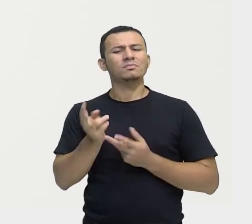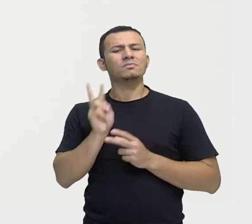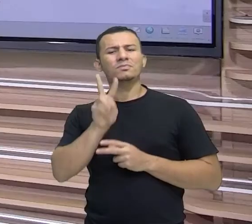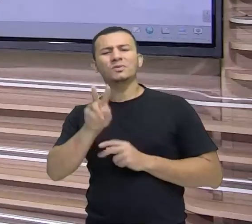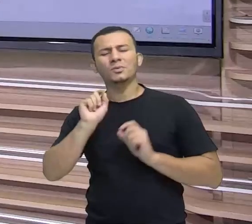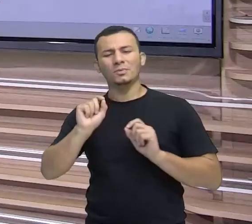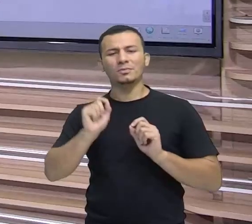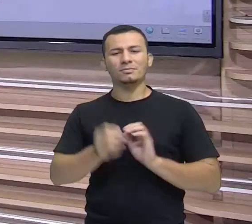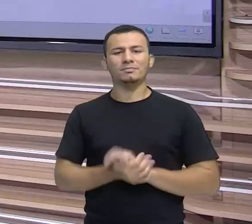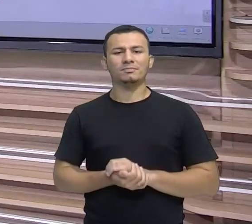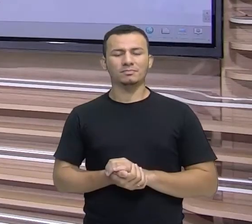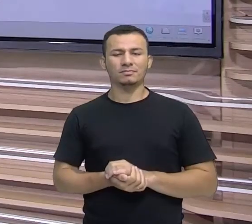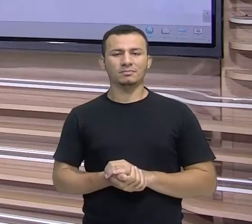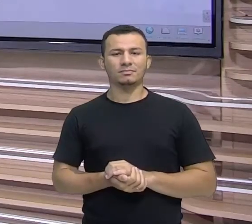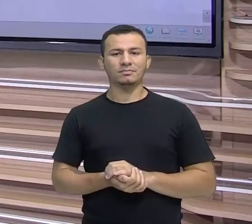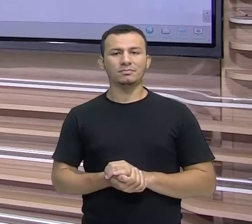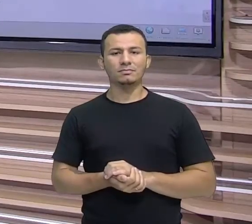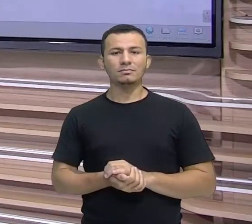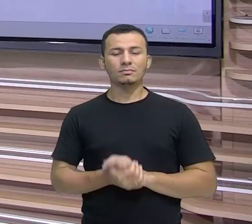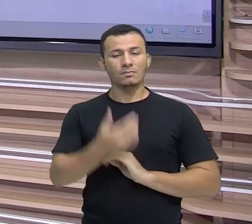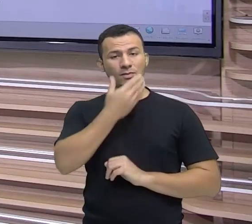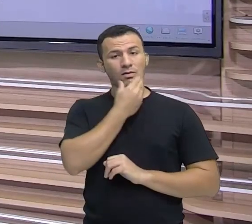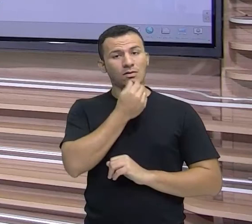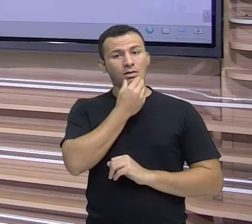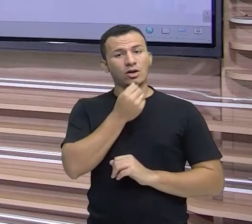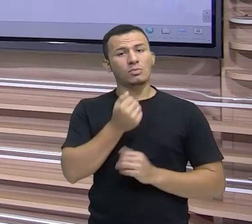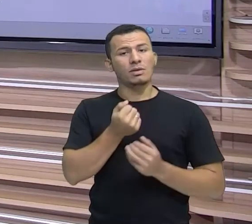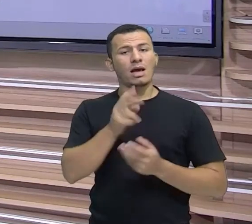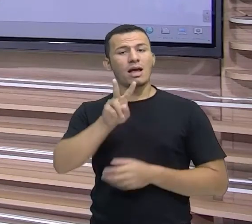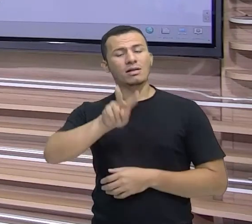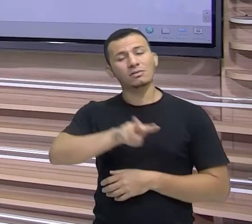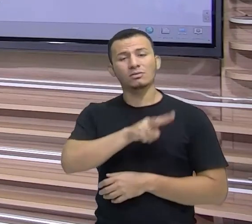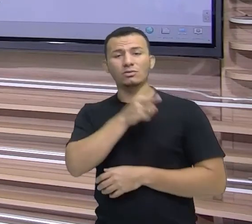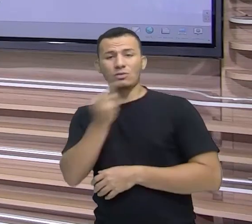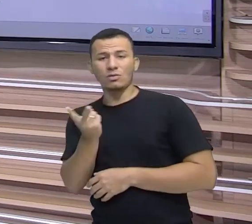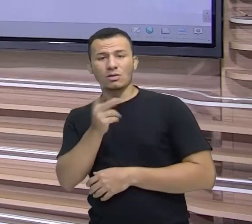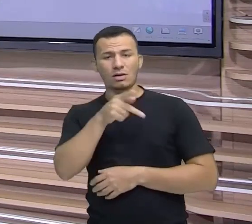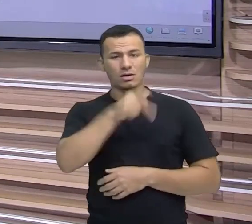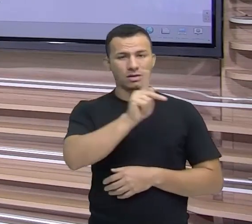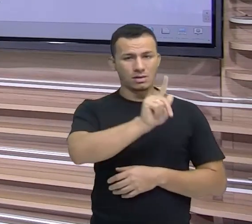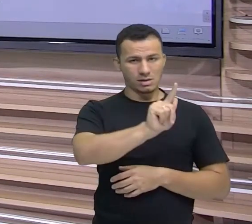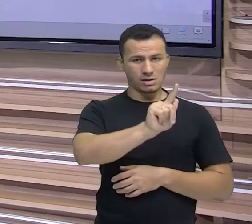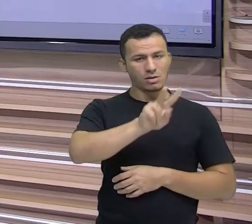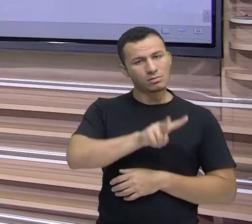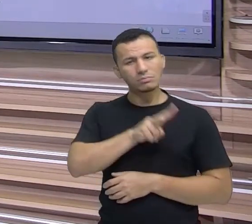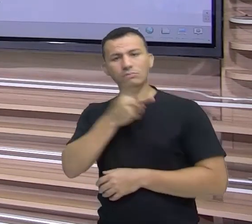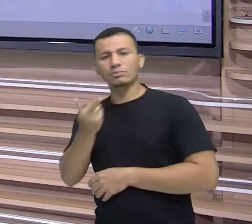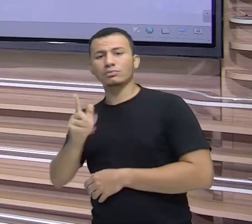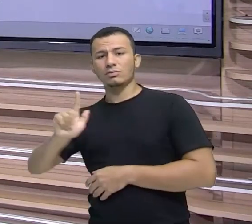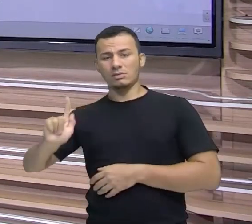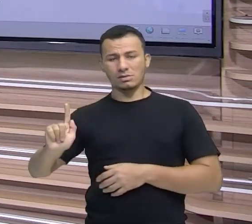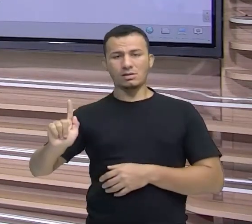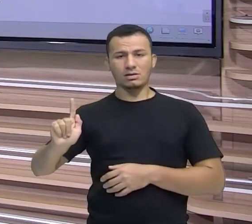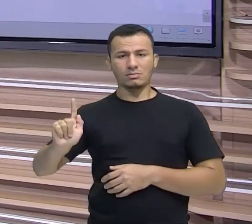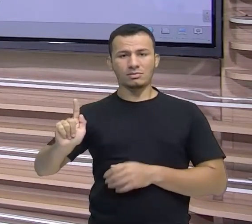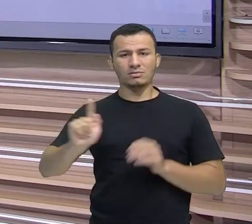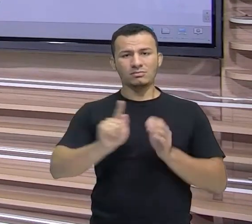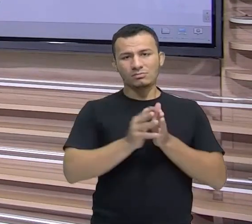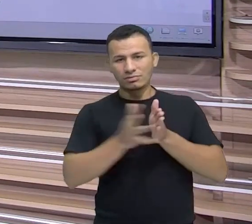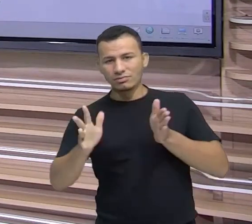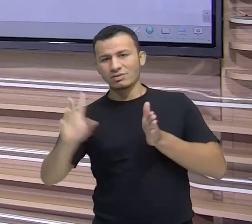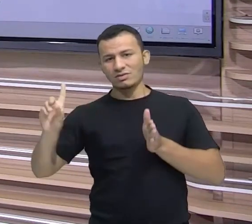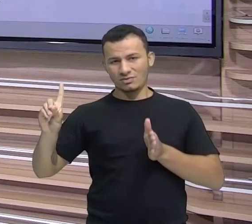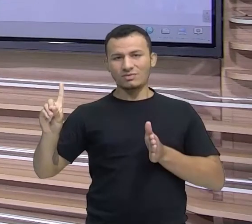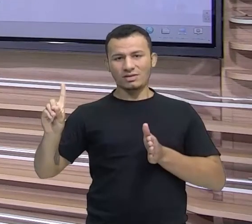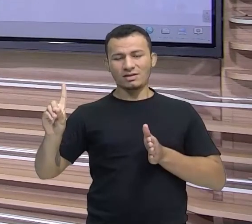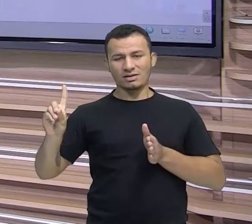o seguinte, que o Fernando teve que converter de quilos para gramas, andou para a